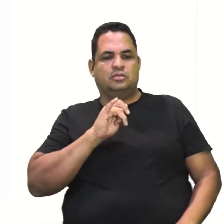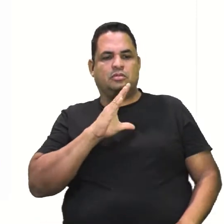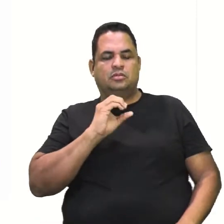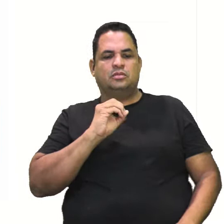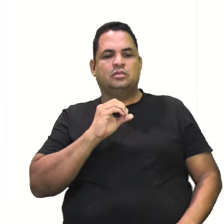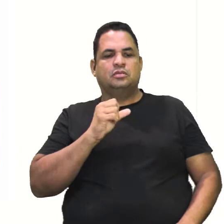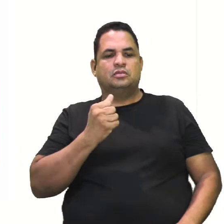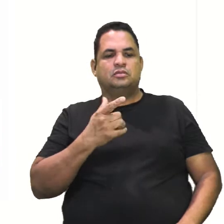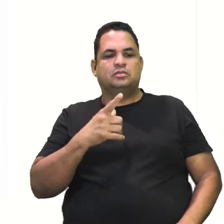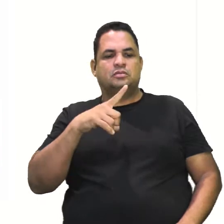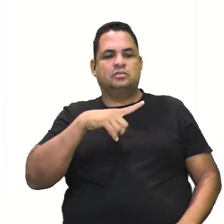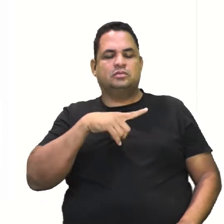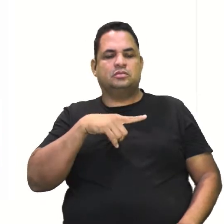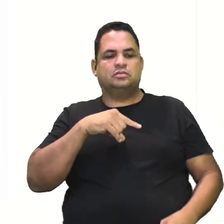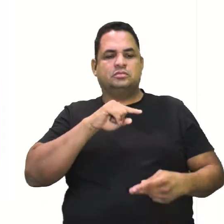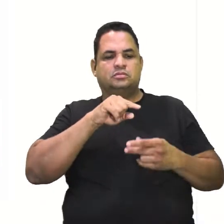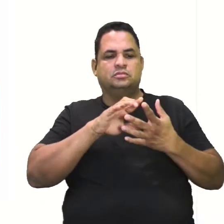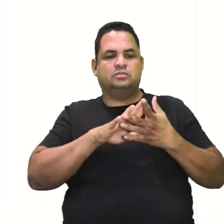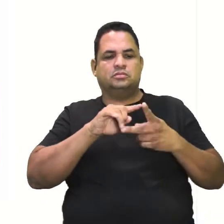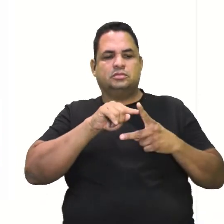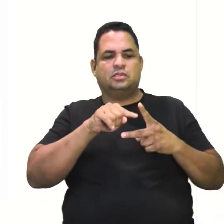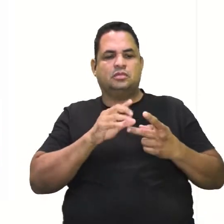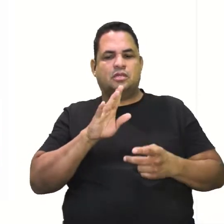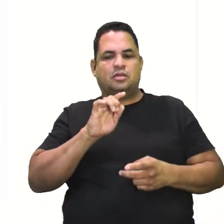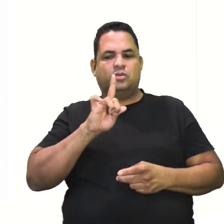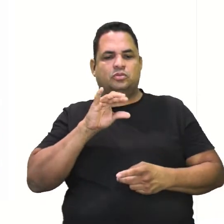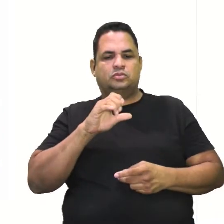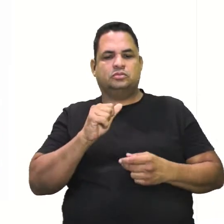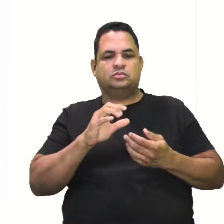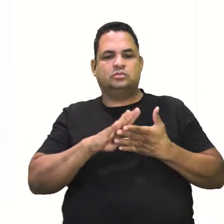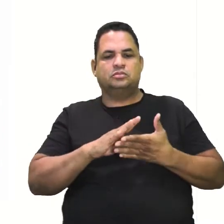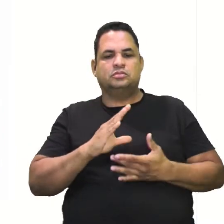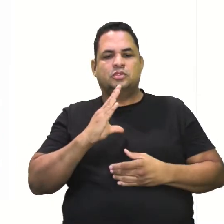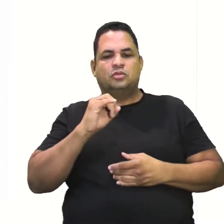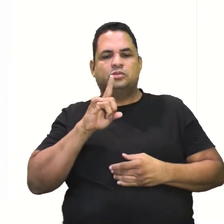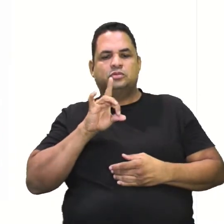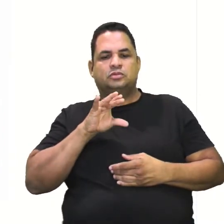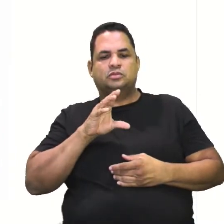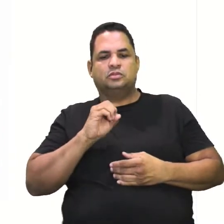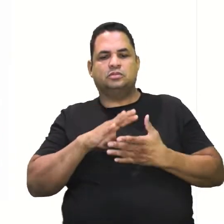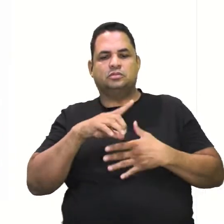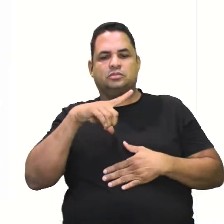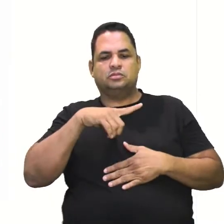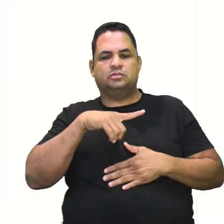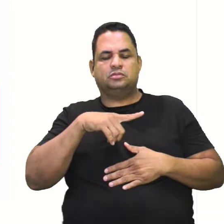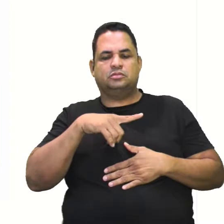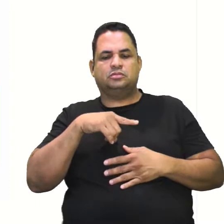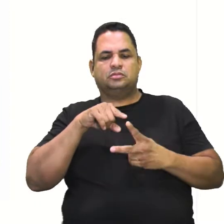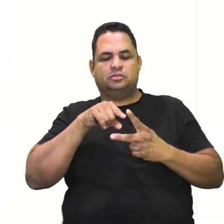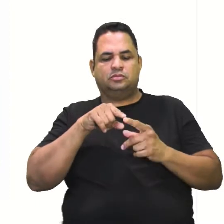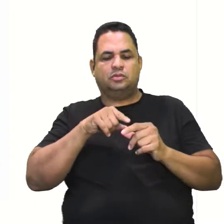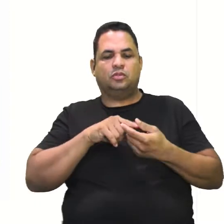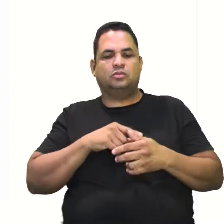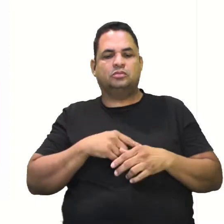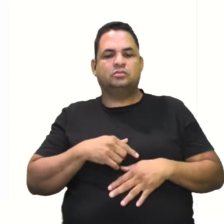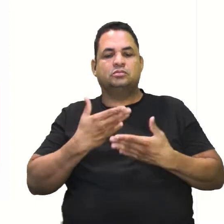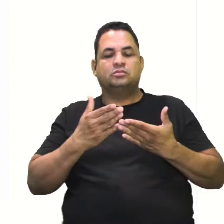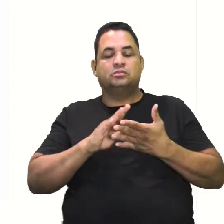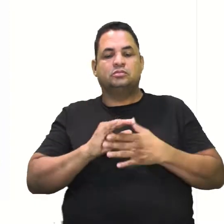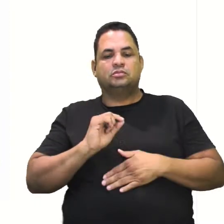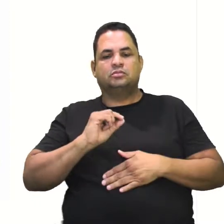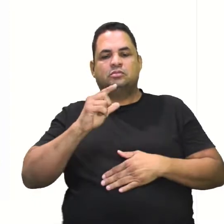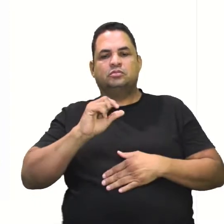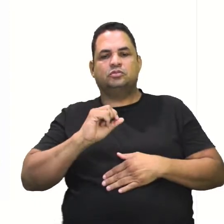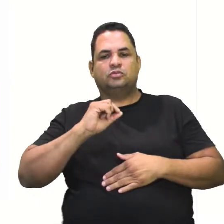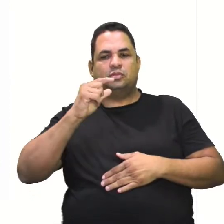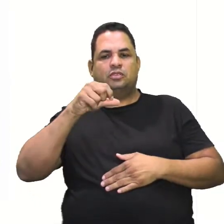Jesus amado, quando a gente tem 3 ângulos agudos. Ele pode ser obtusângulo, quando temos um ângulo obtuso, maior